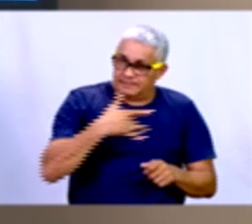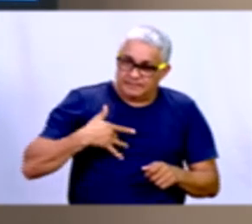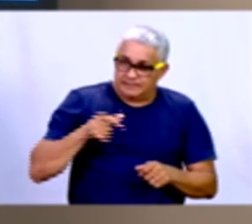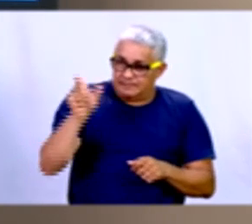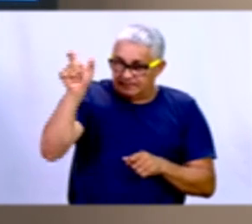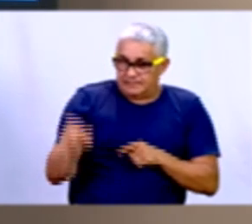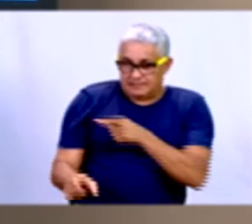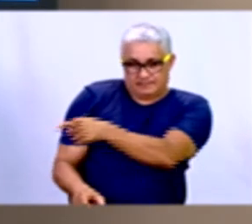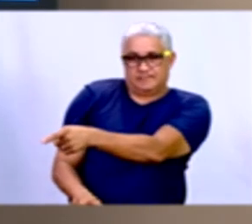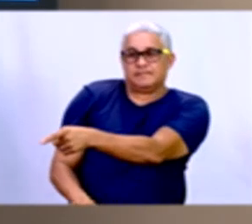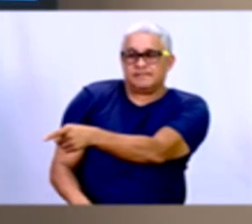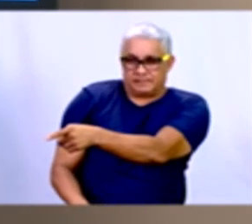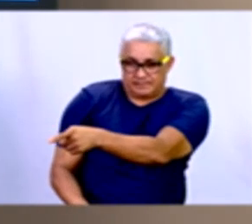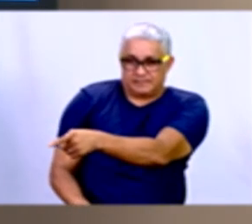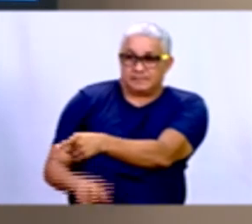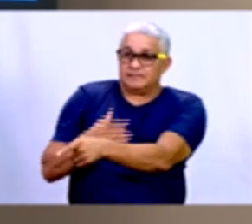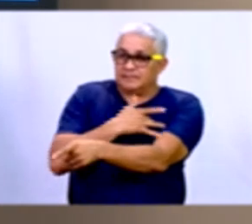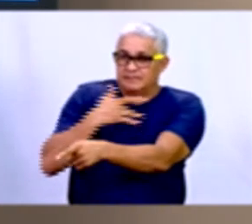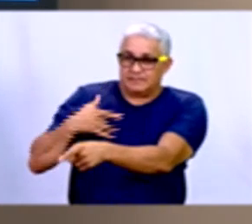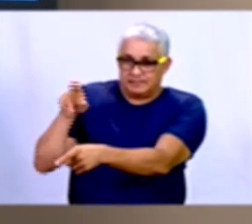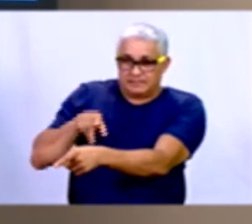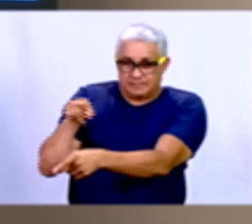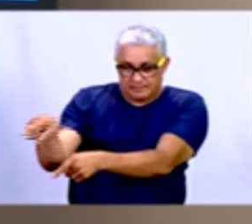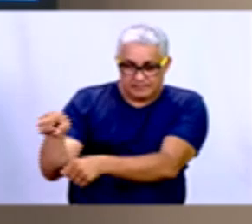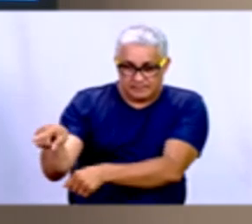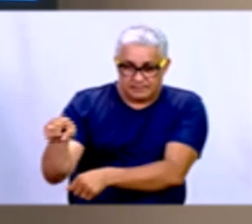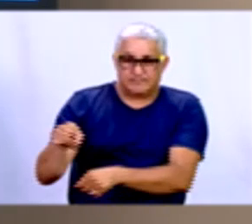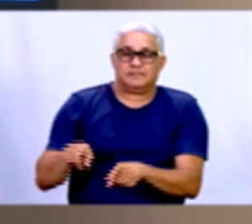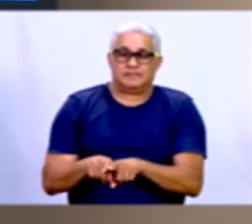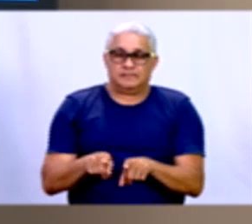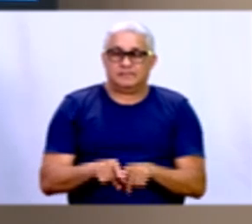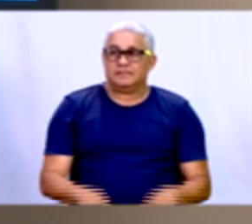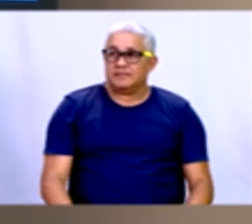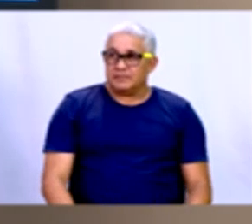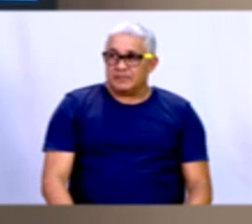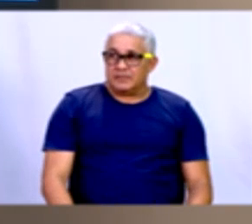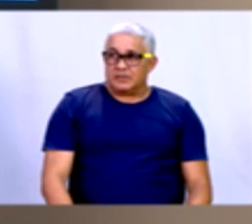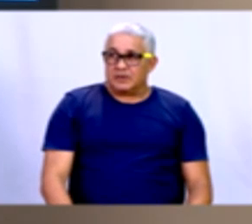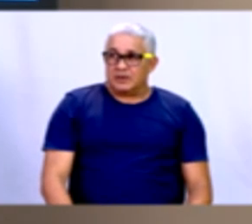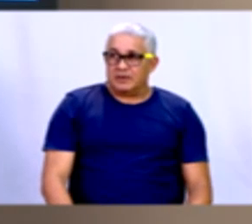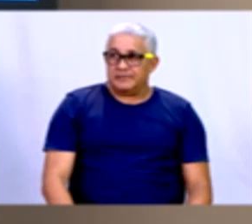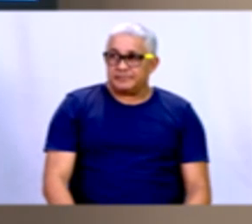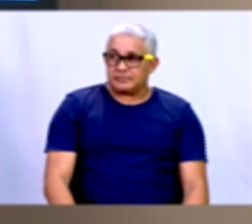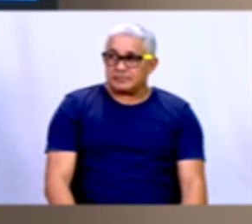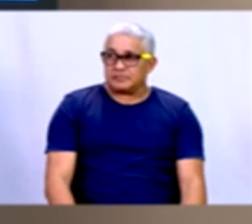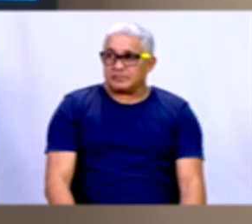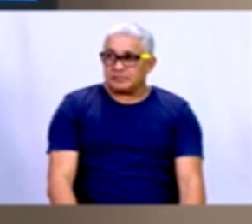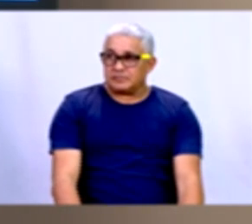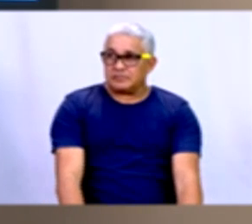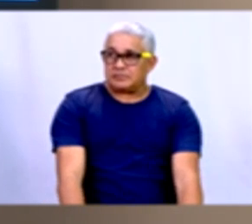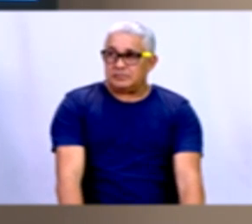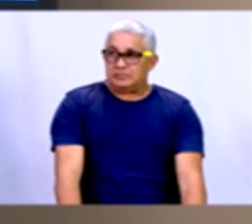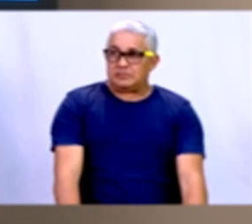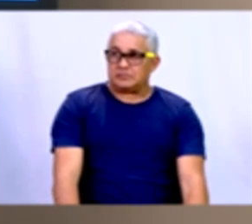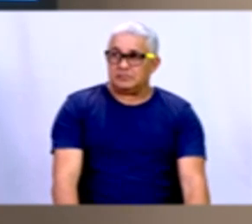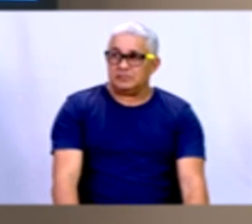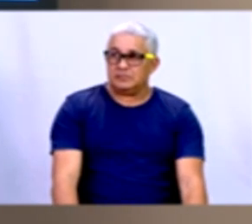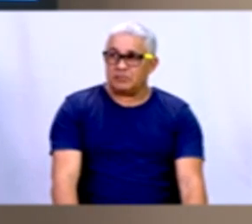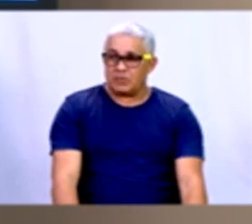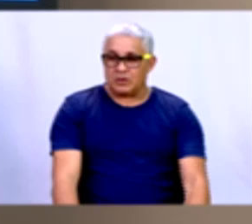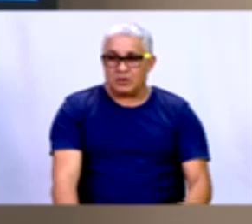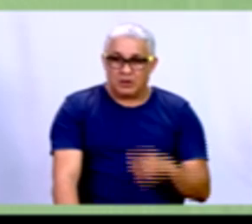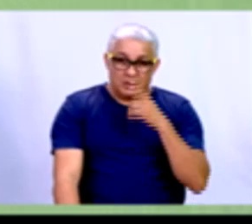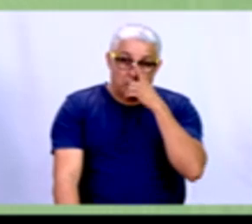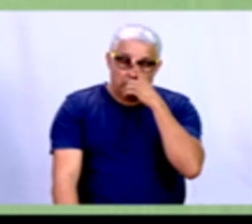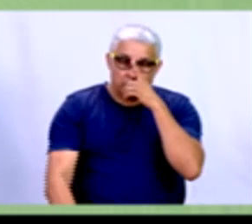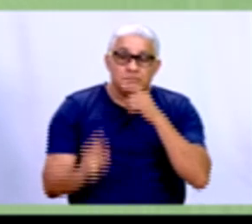pessoa que vai estar utilizando e da saúde desse usuário seja efetiva.